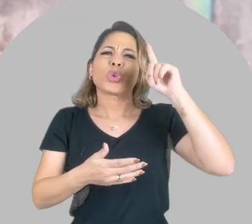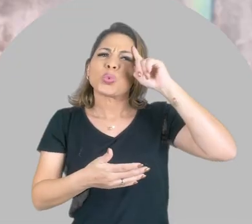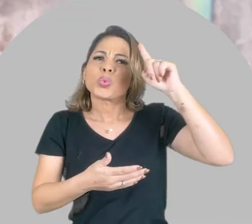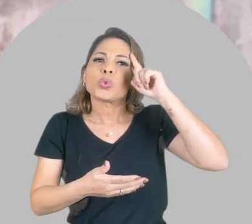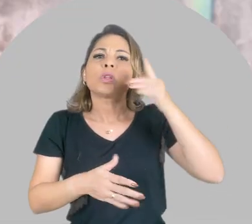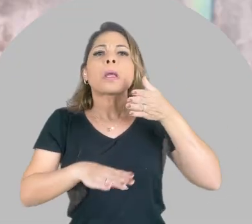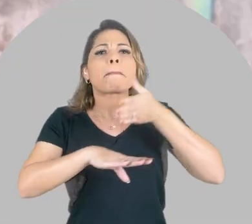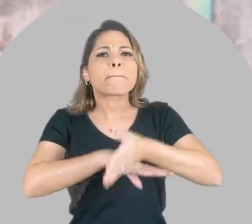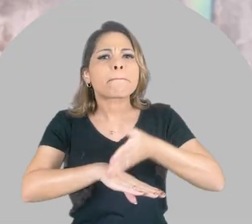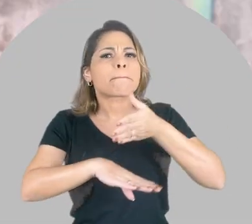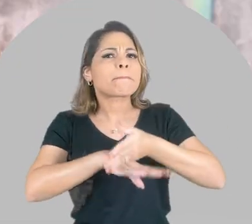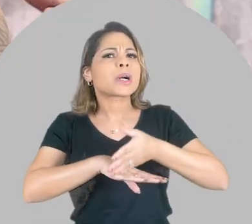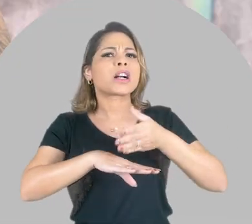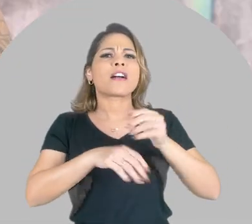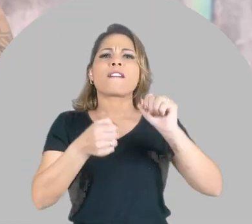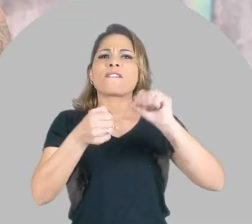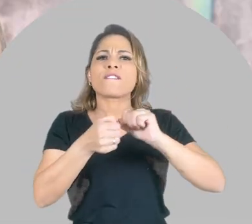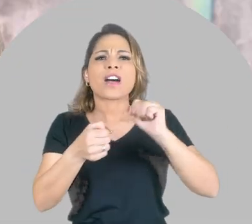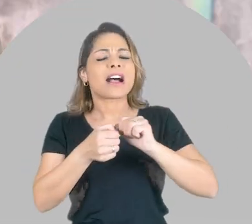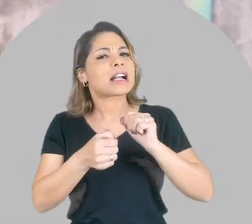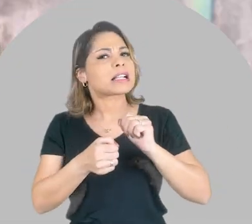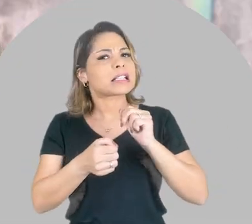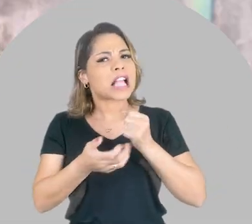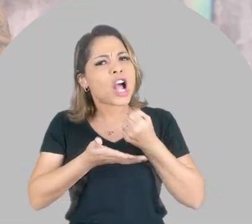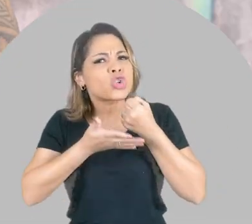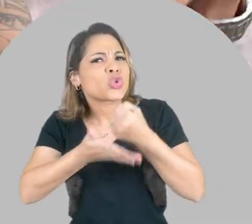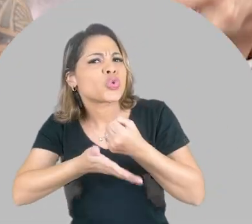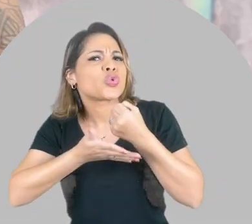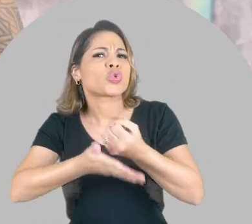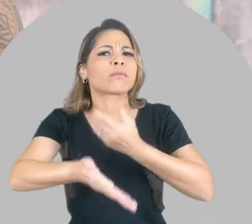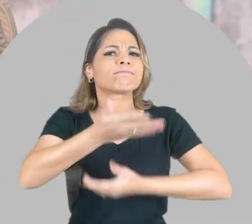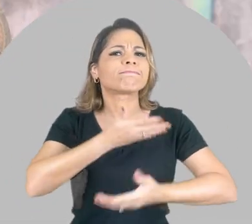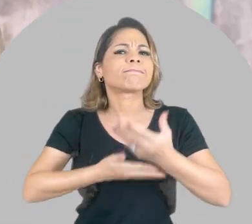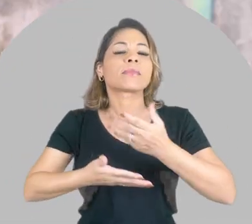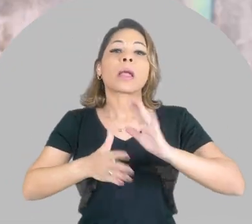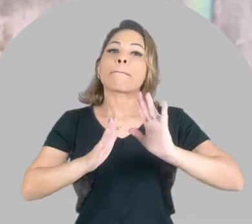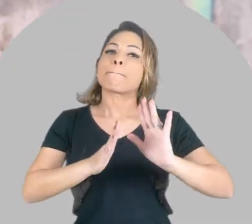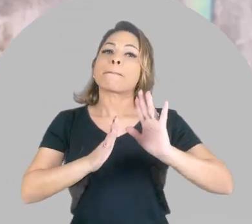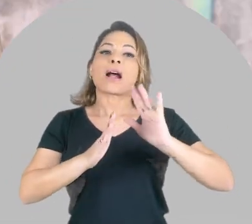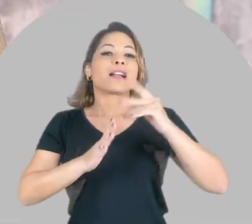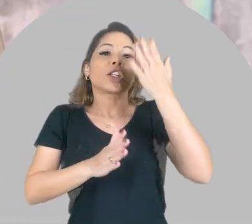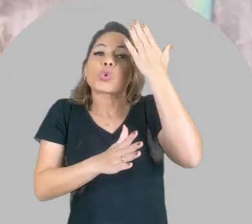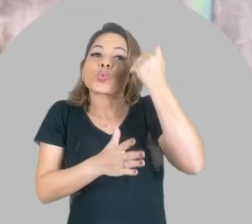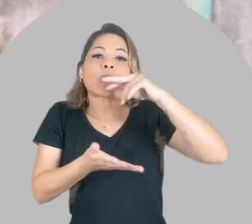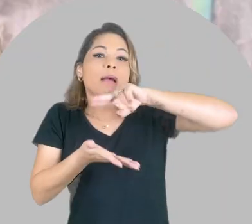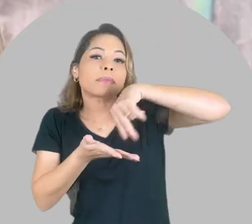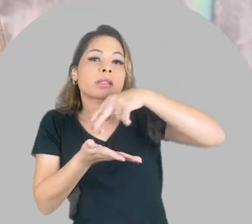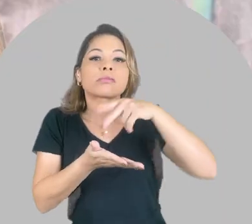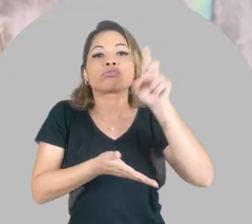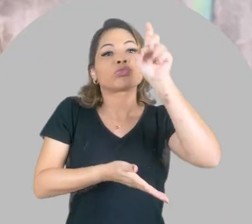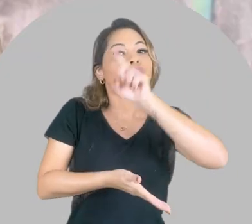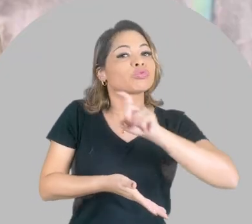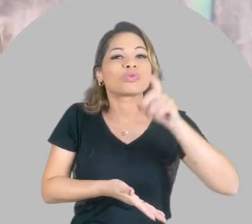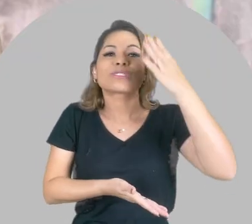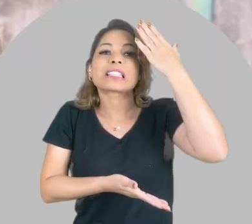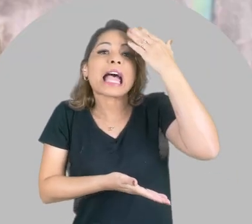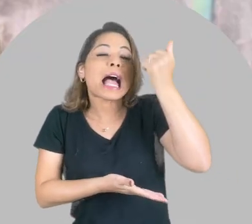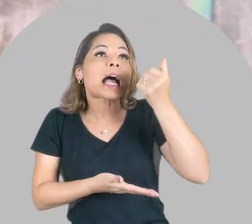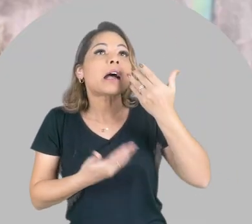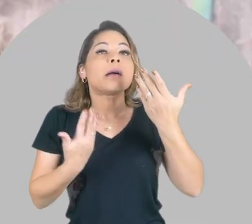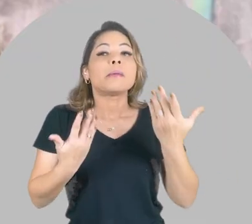nós todo dia, tá em tudo que a gente faz, ajuda em tudo, mas não dança, não